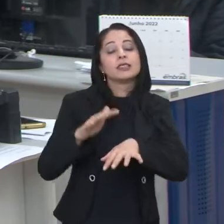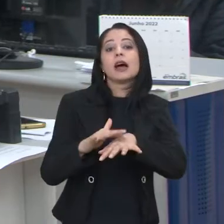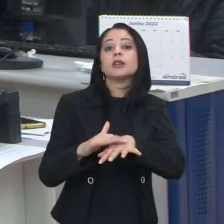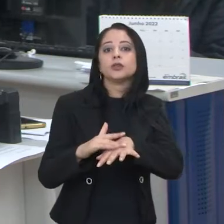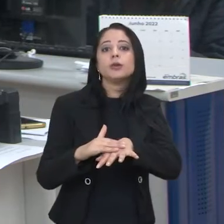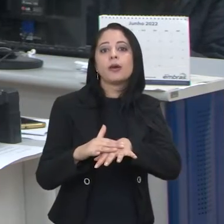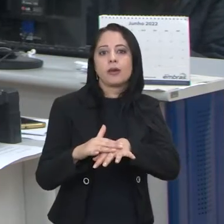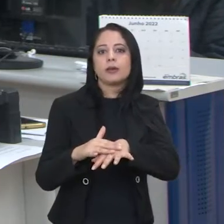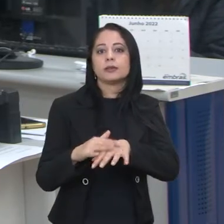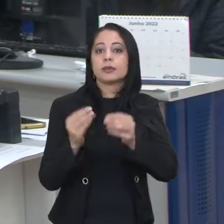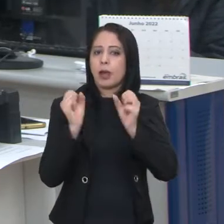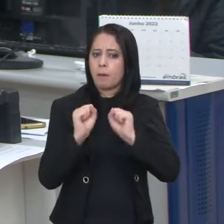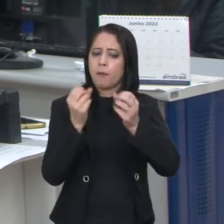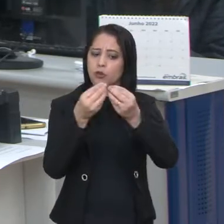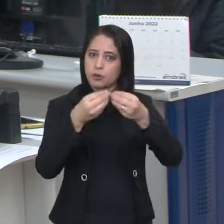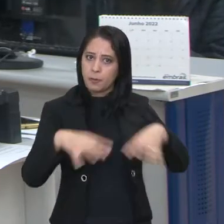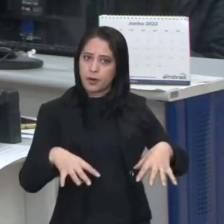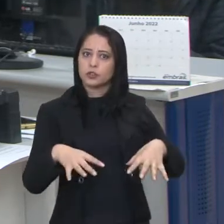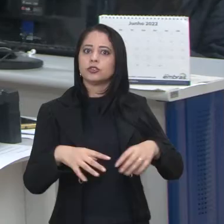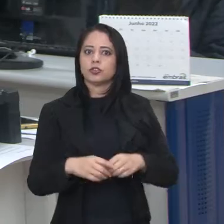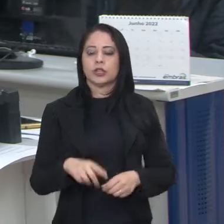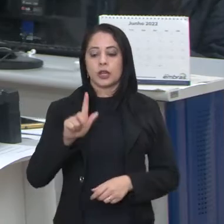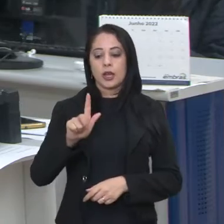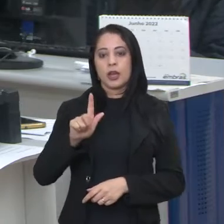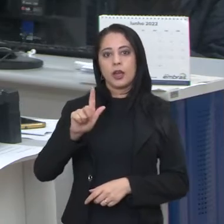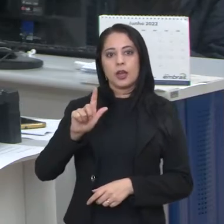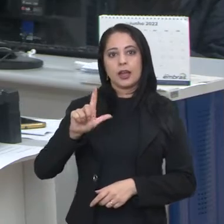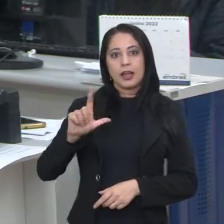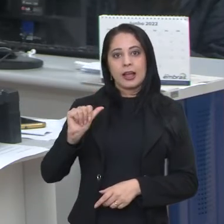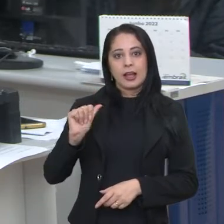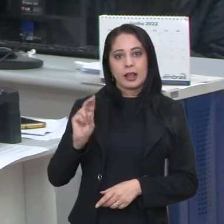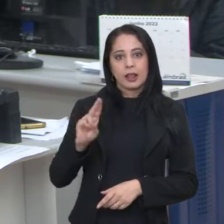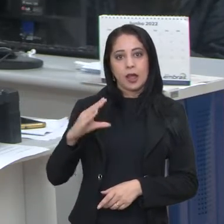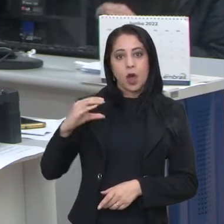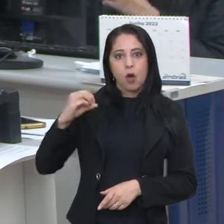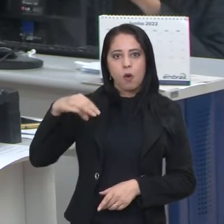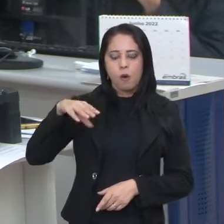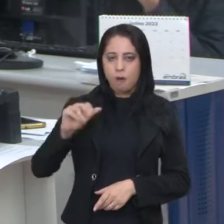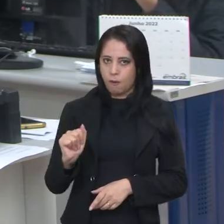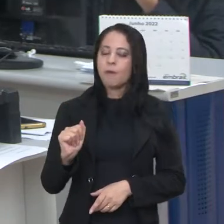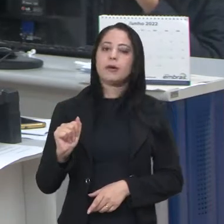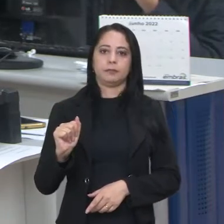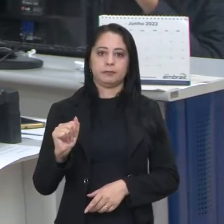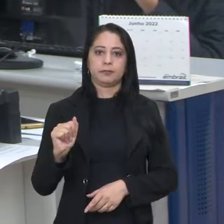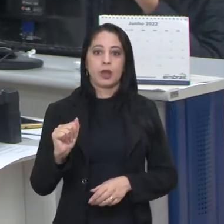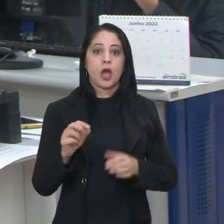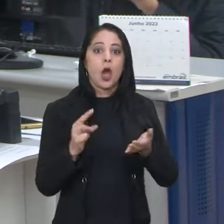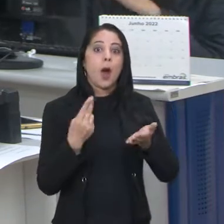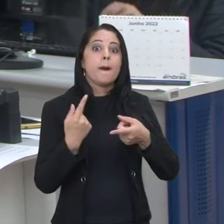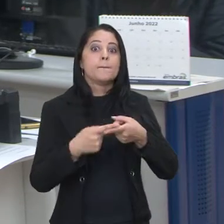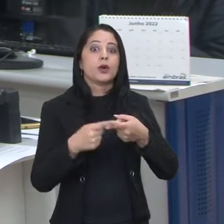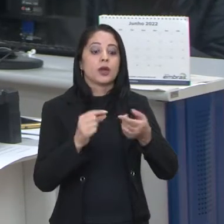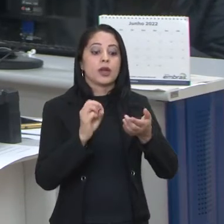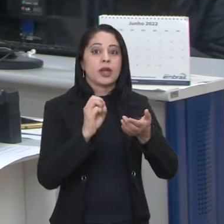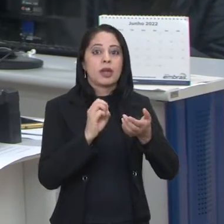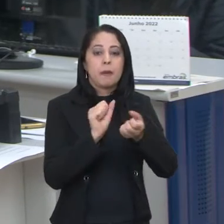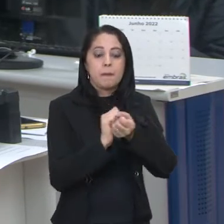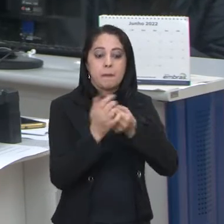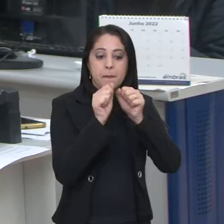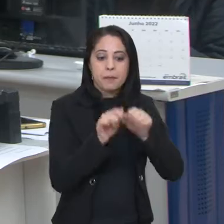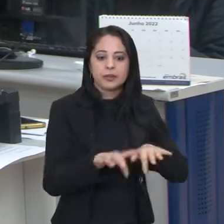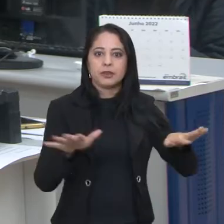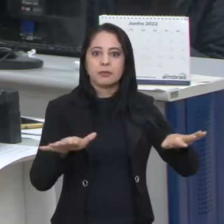doenças silenciosas que podem ter consequências sérias, como glaucoma. Por conta da pandemia, muitos brasileiros